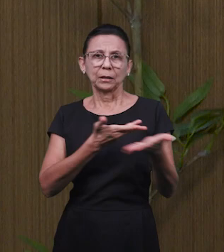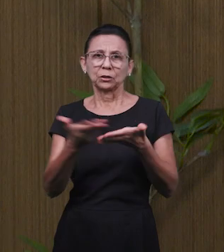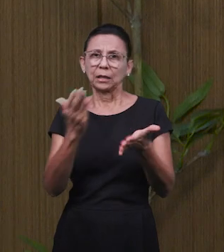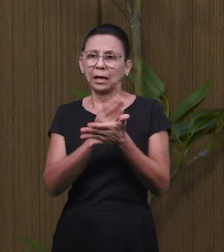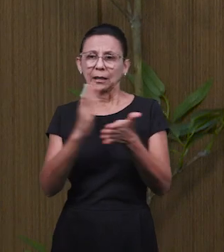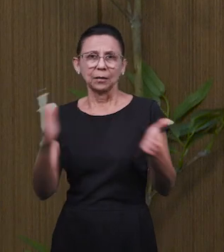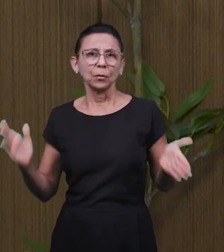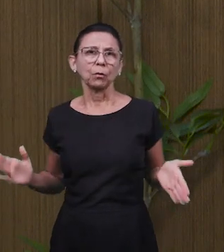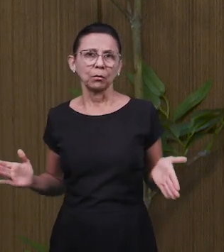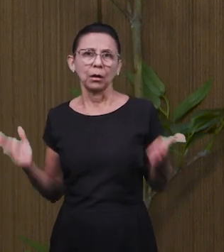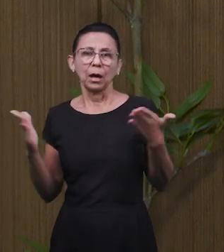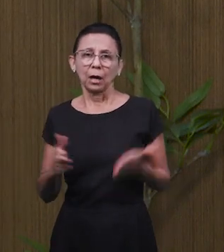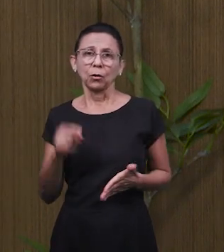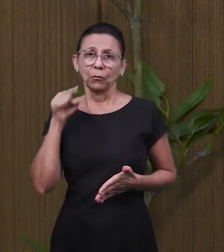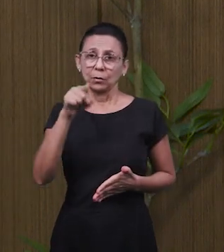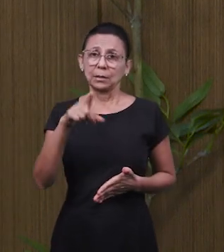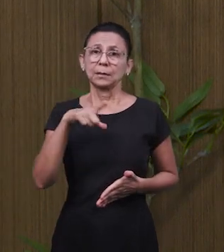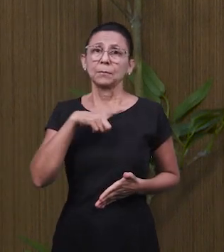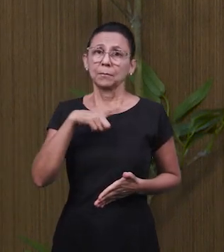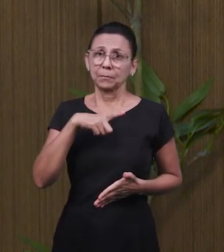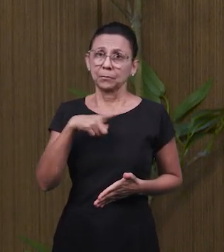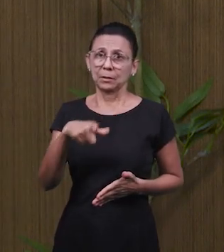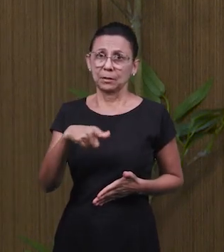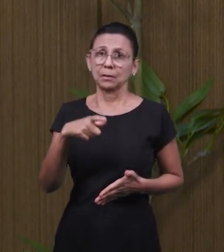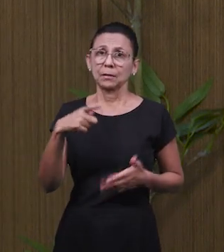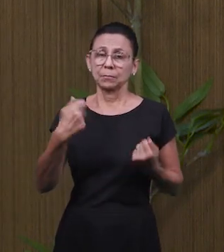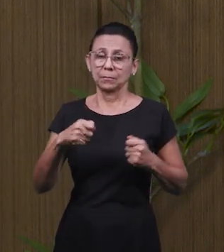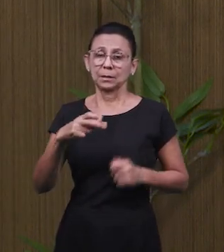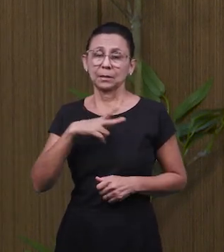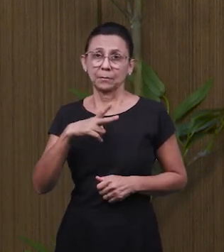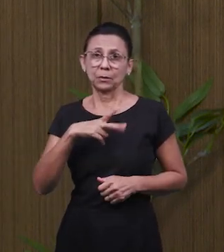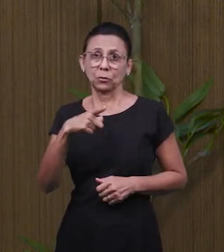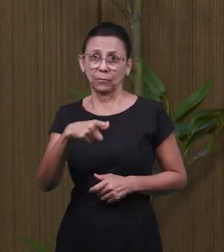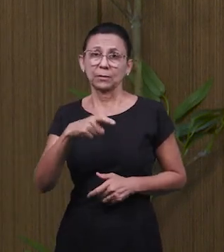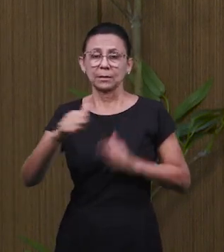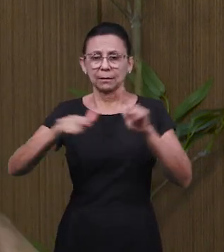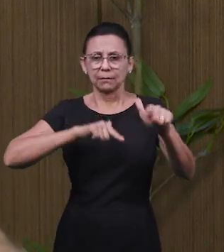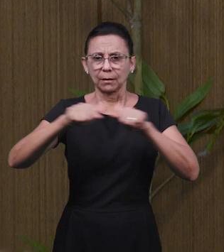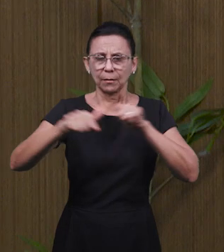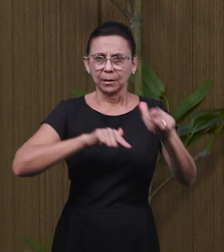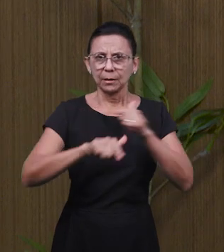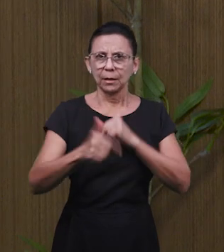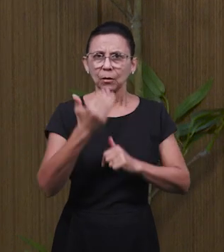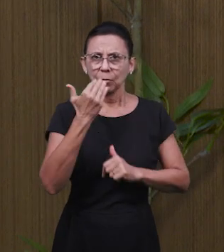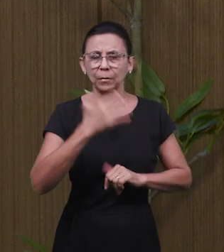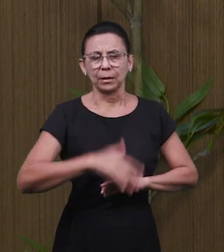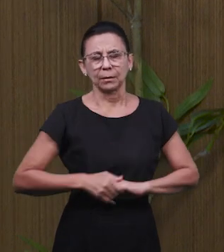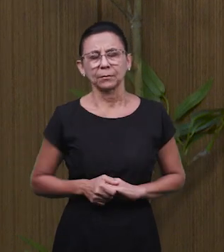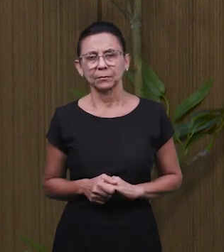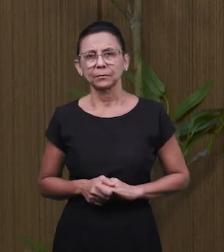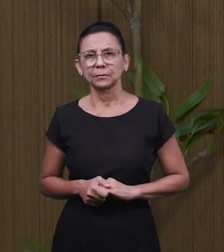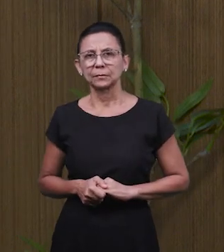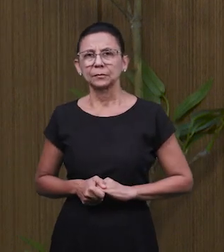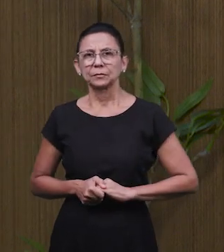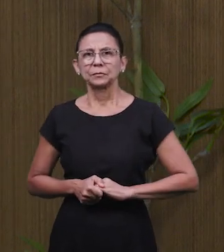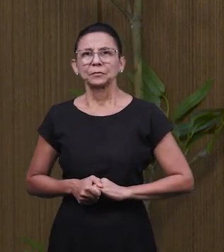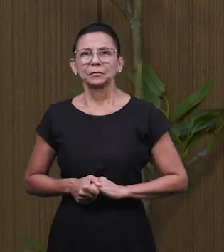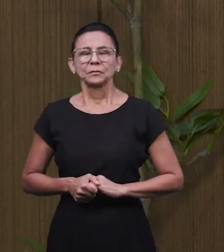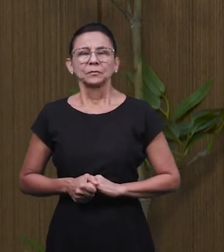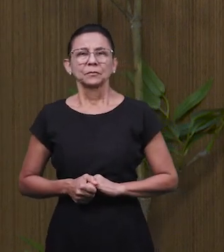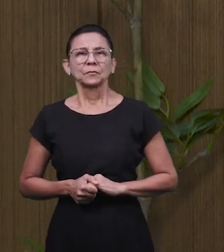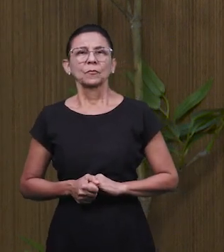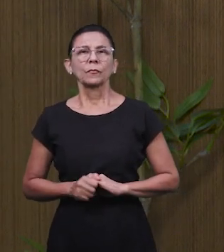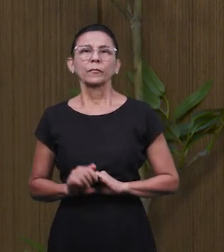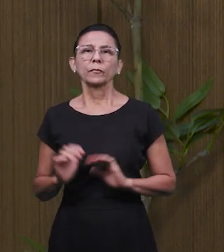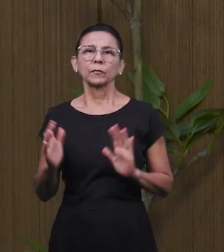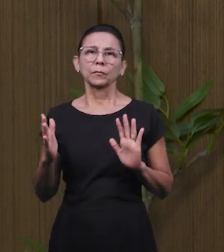que os outros trabalharam, acabou. Isso é um ideal? Se você puder ajudar o irmão, tá ótimo. Mas você não pode achar que